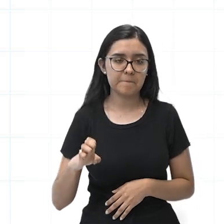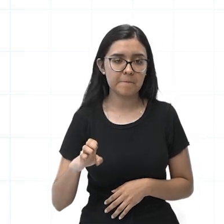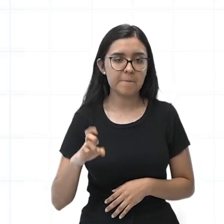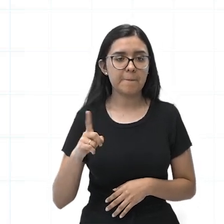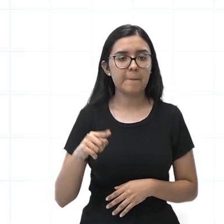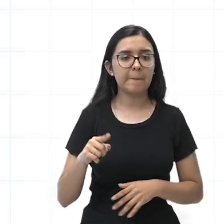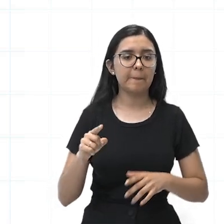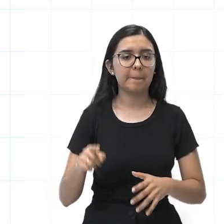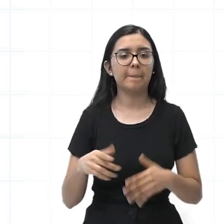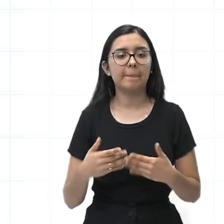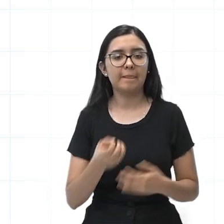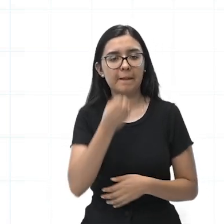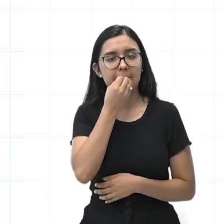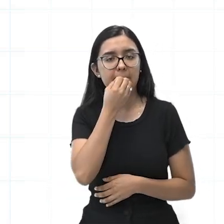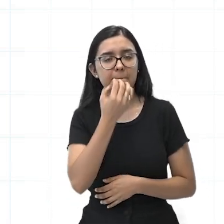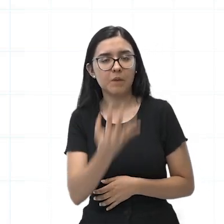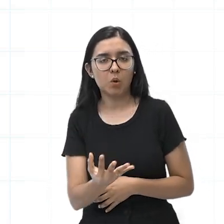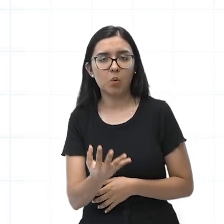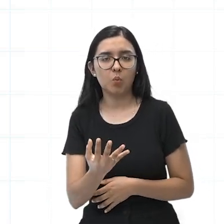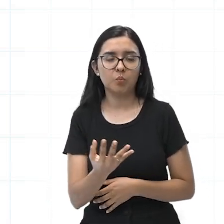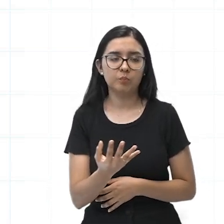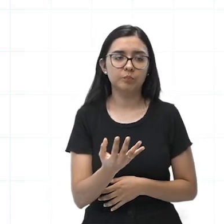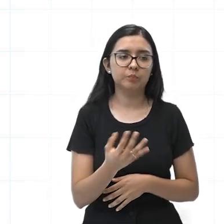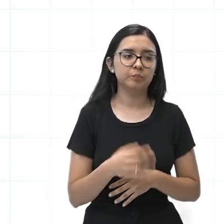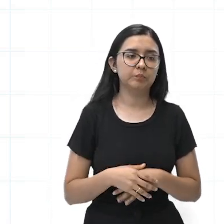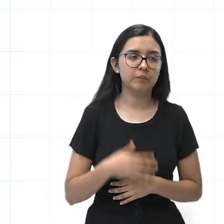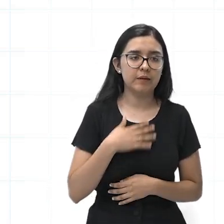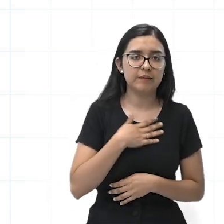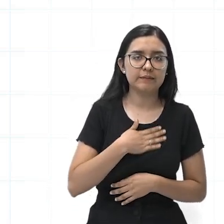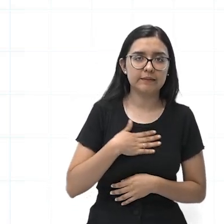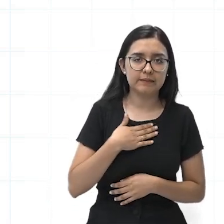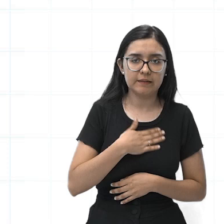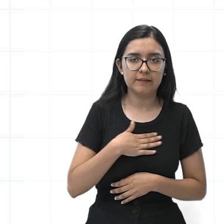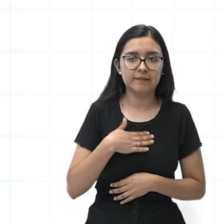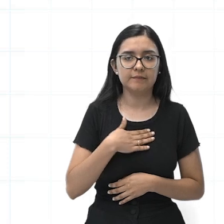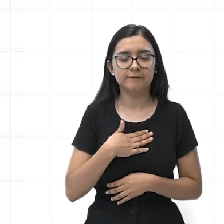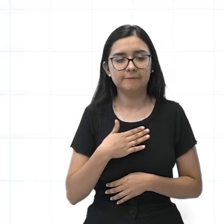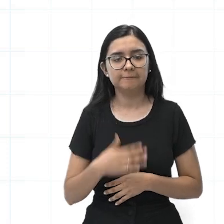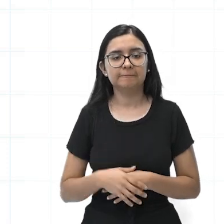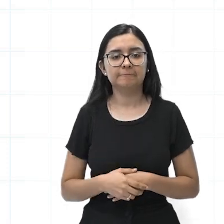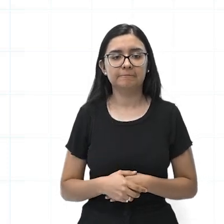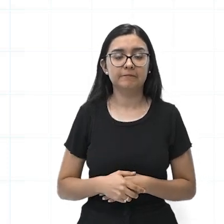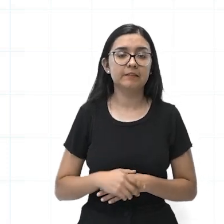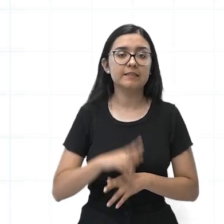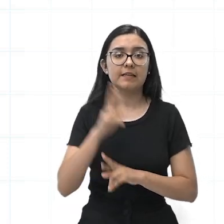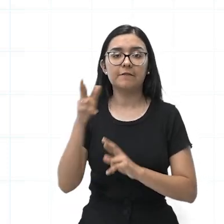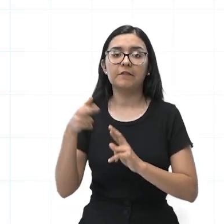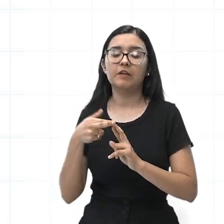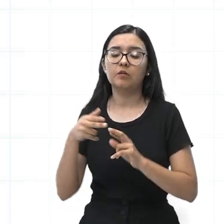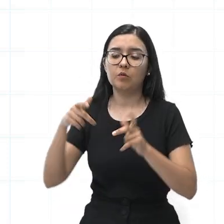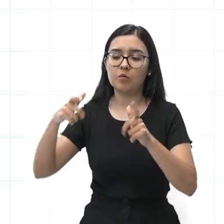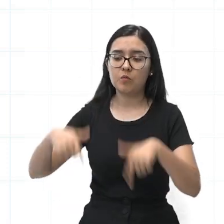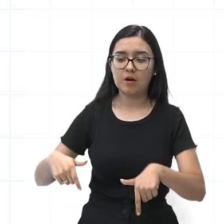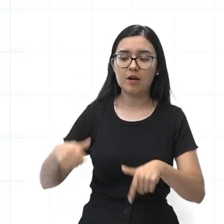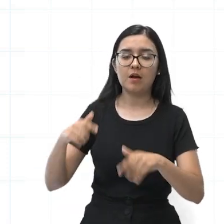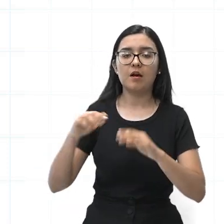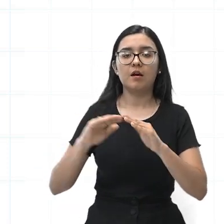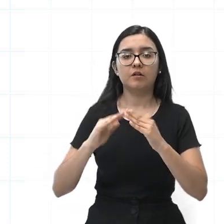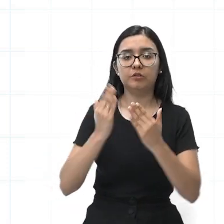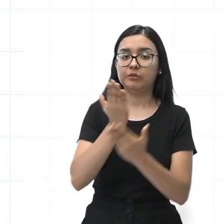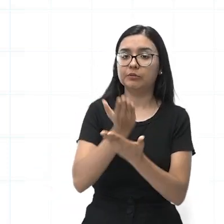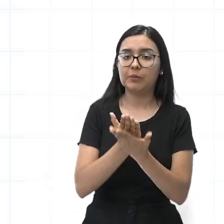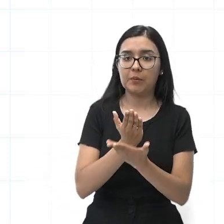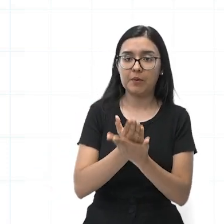Nice é agradável, bom, boa. No caso ali, boa, porque estava se referindo à escola, né? A pontos específicos